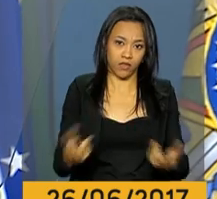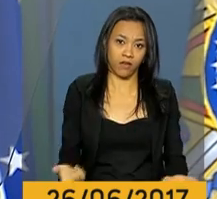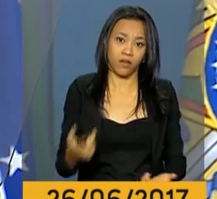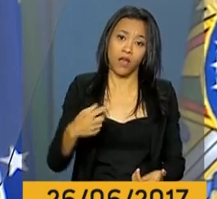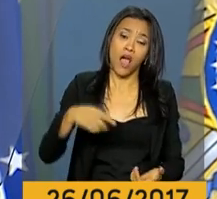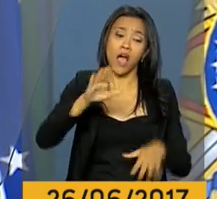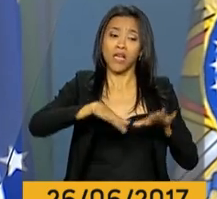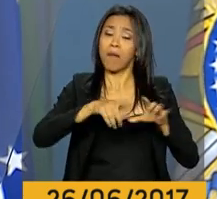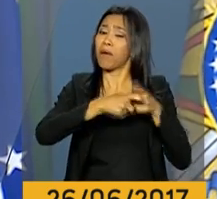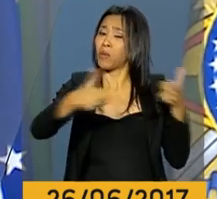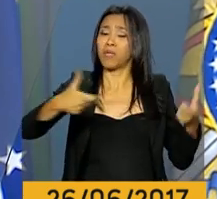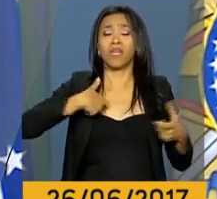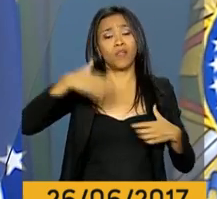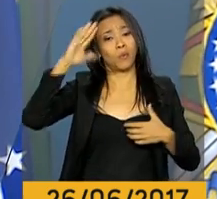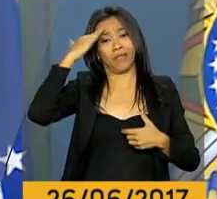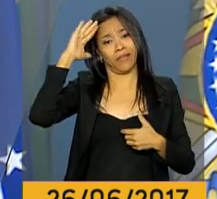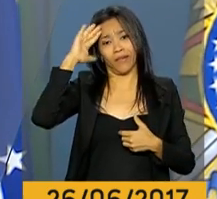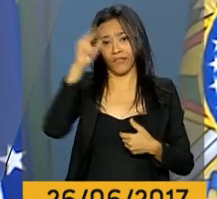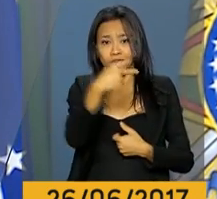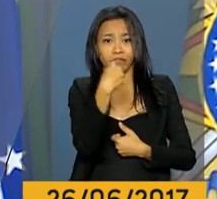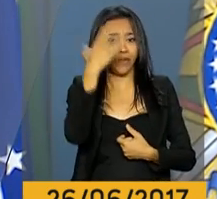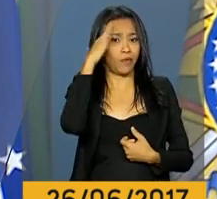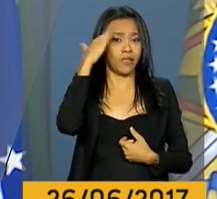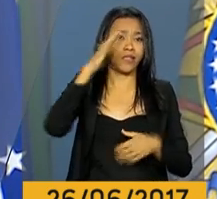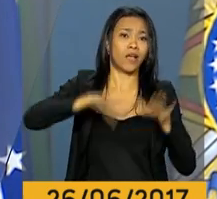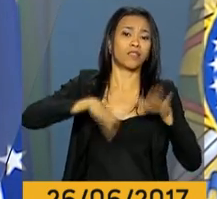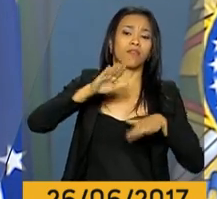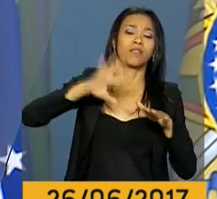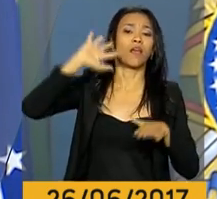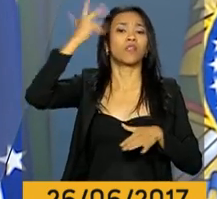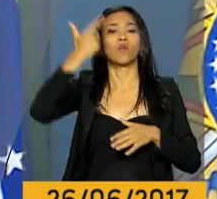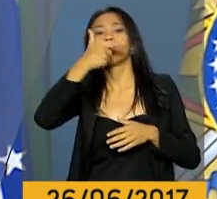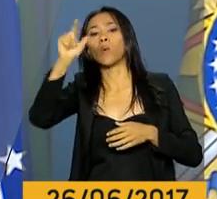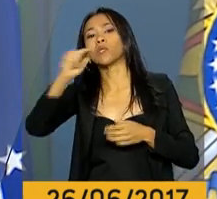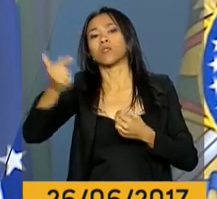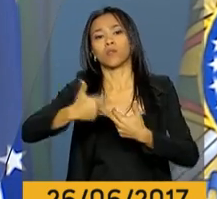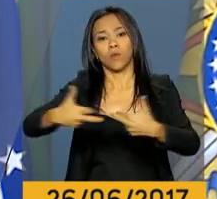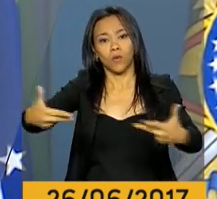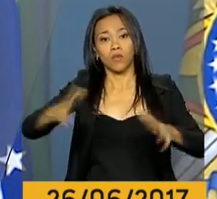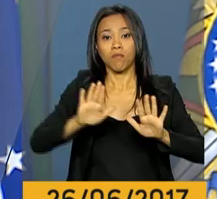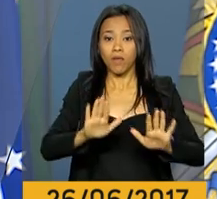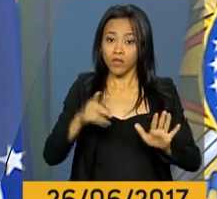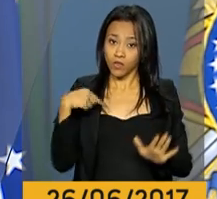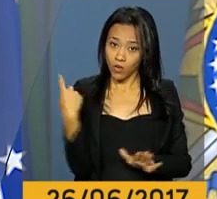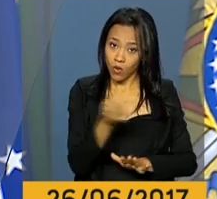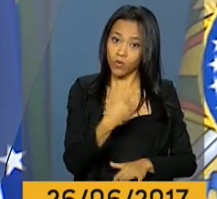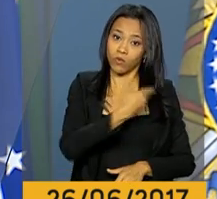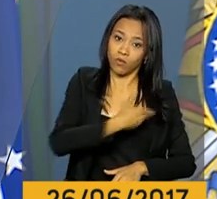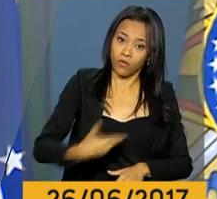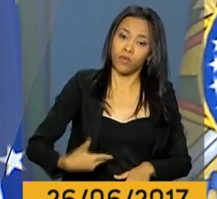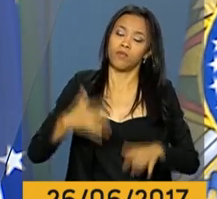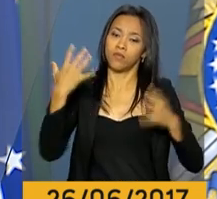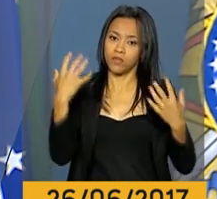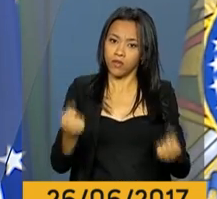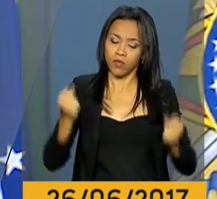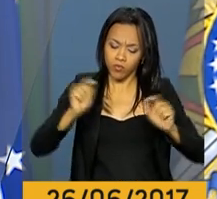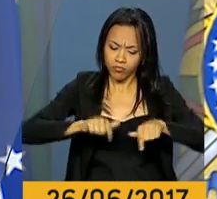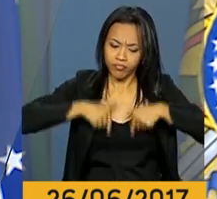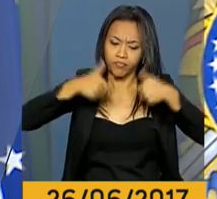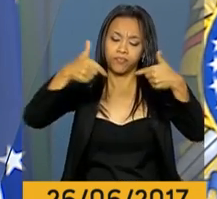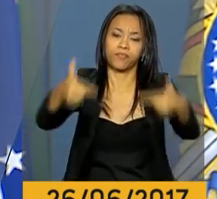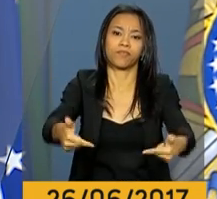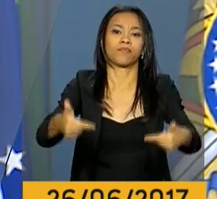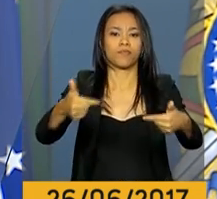entendem bem isso né as pessoas às vezes tomam outros caminhos etc mas nós vamos produzindo pelo país que é o que devemos